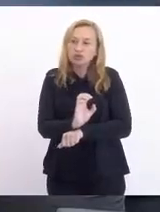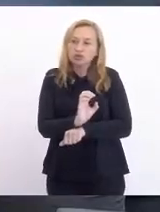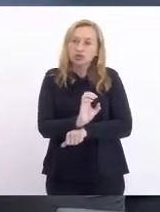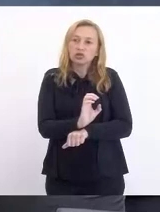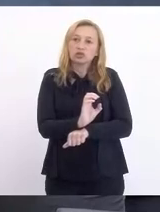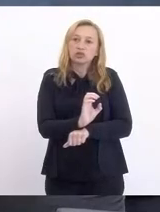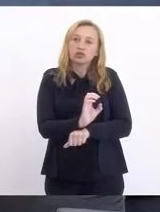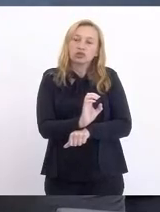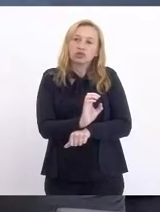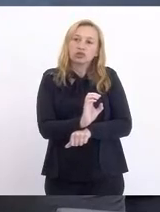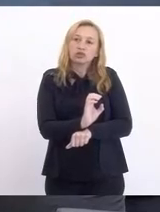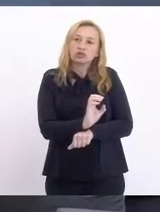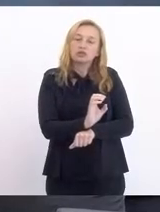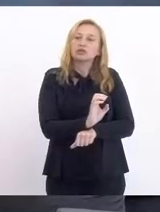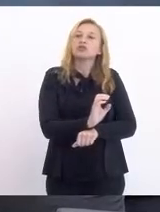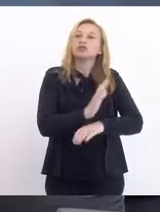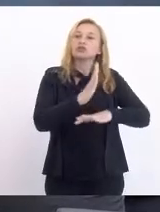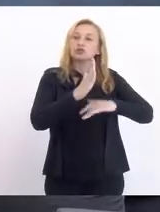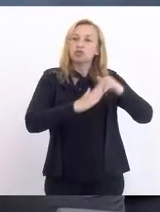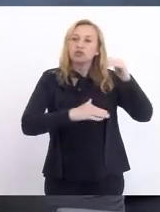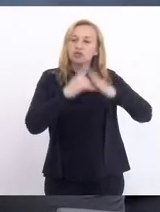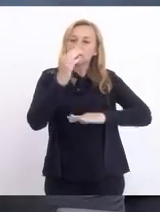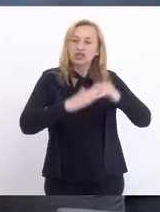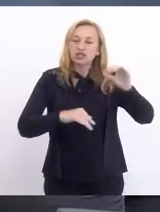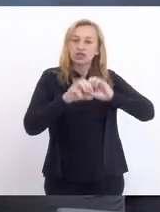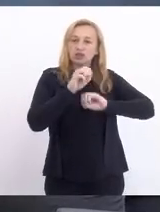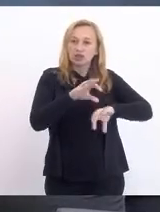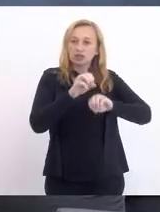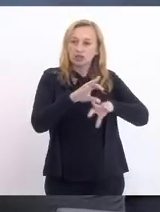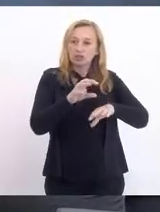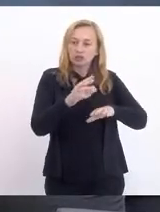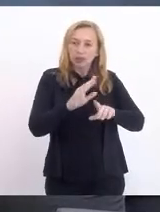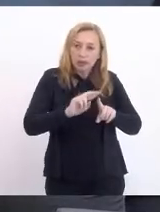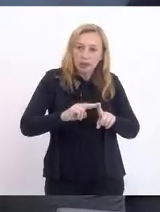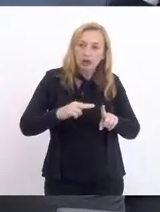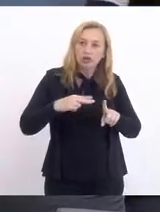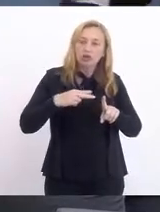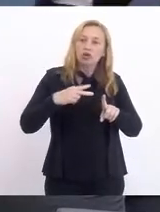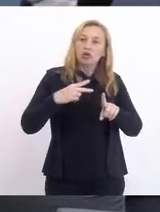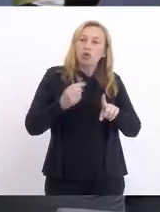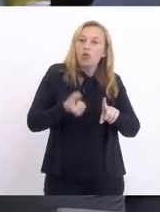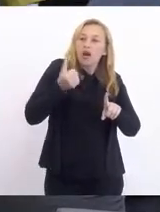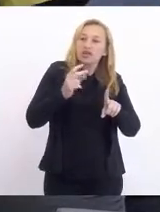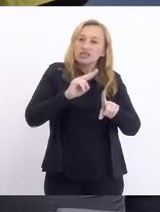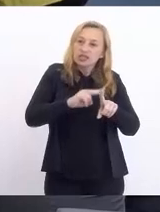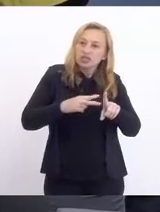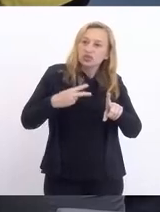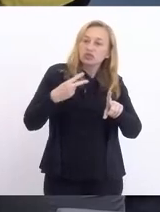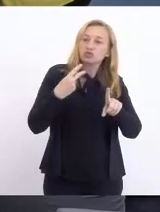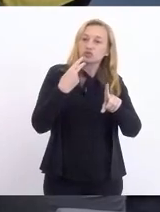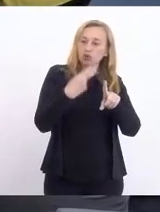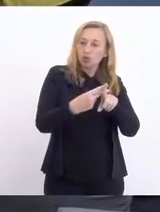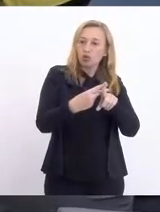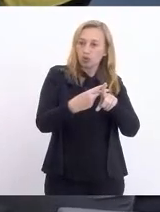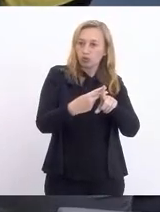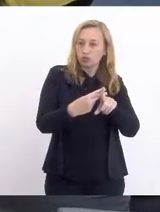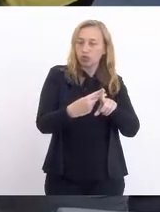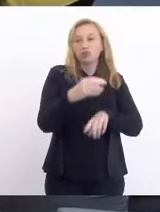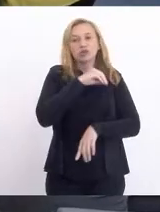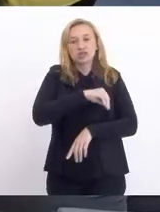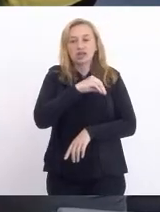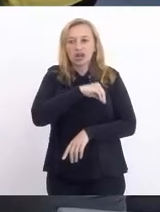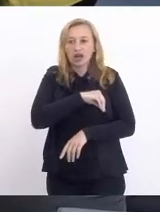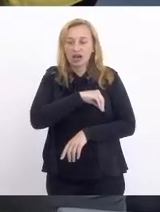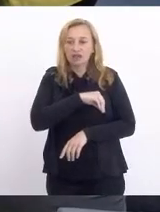conta do Servidor da educação significa um acréscimo de quase dois salários na